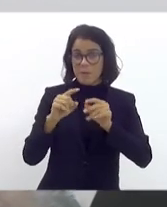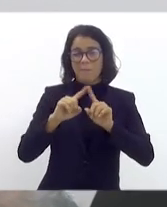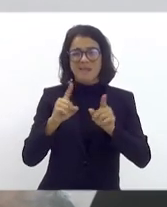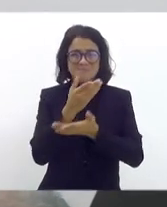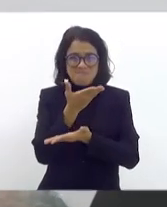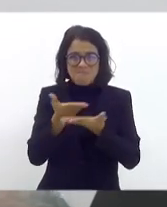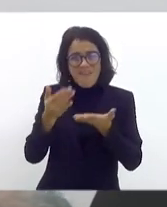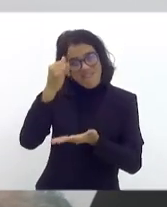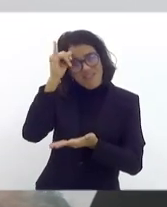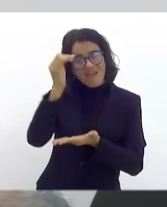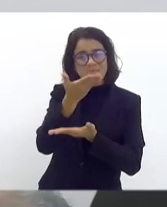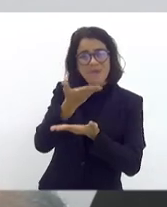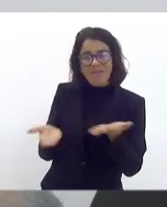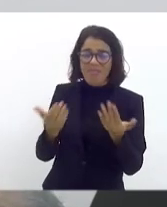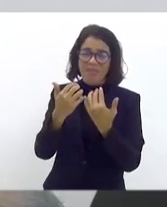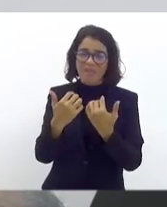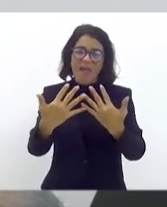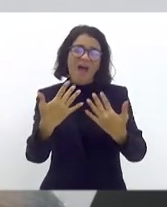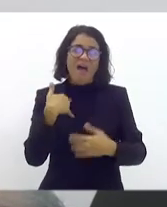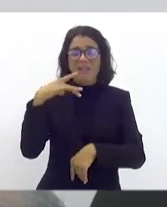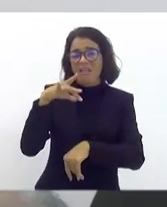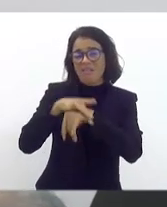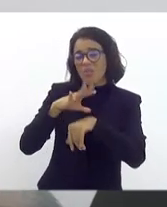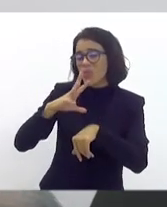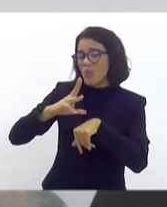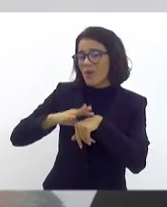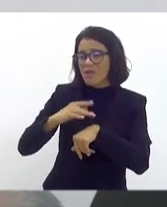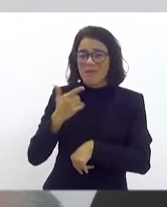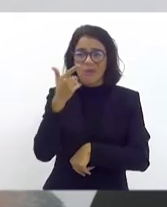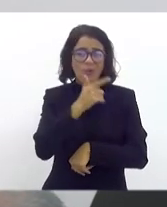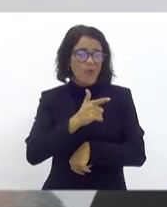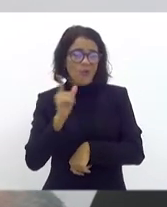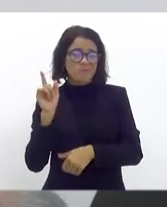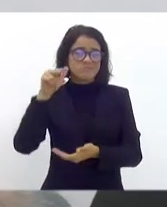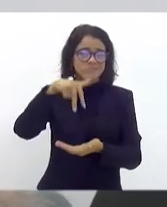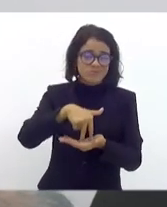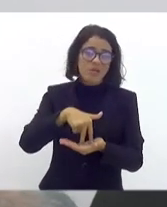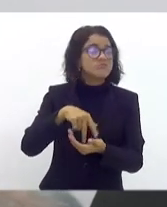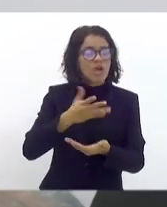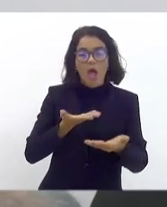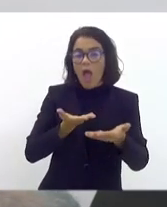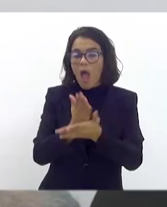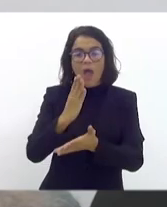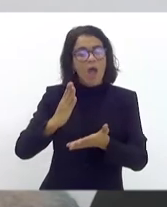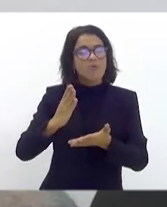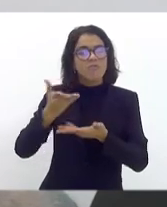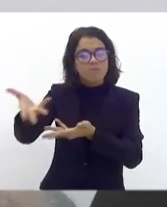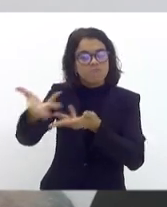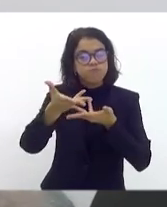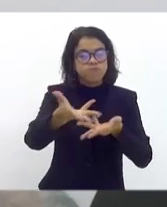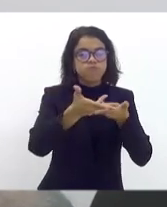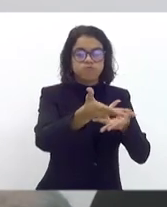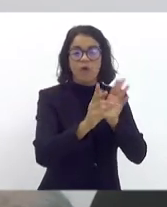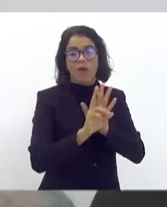sessão, né, com aquela história de fiquei doente, não consegui vir, etc., já aprovar a convocação de um representante do ECAD, seja